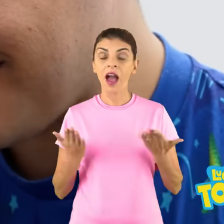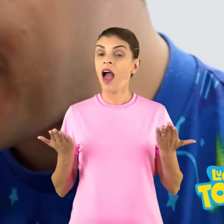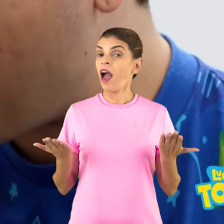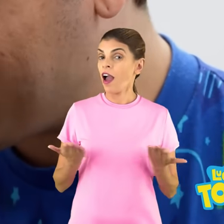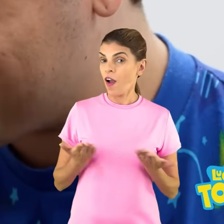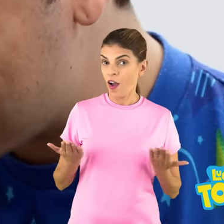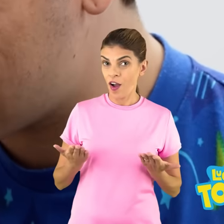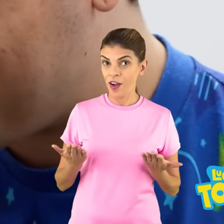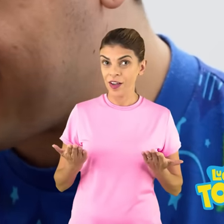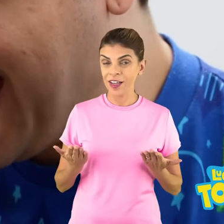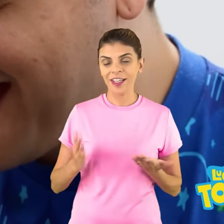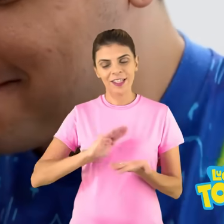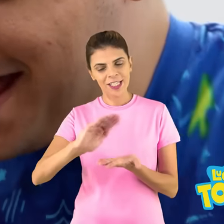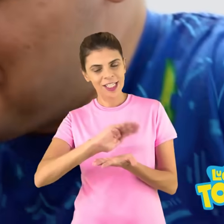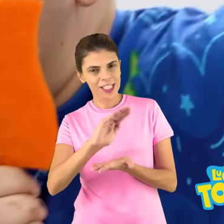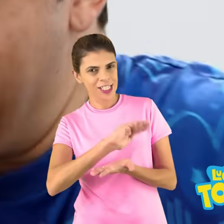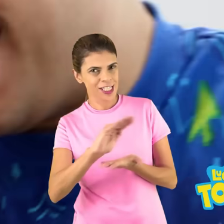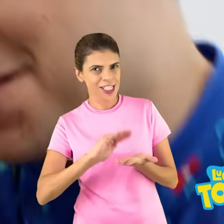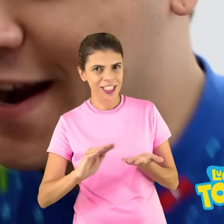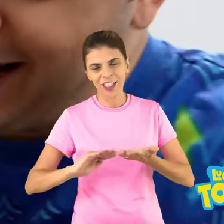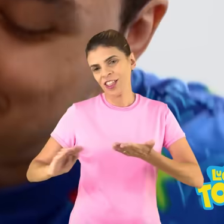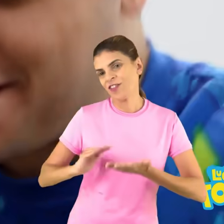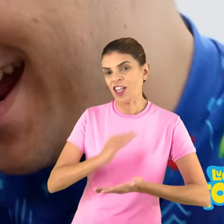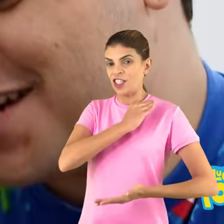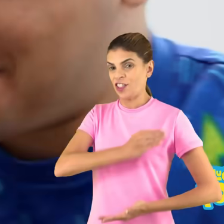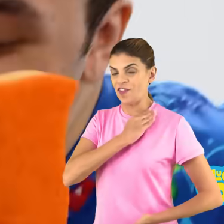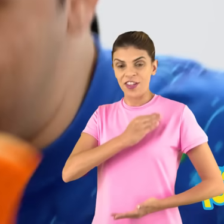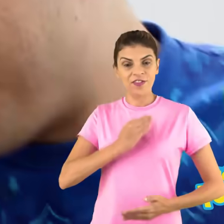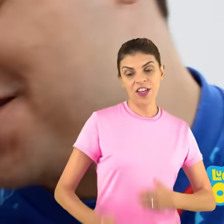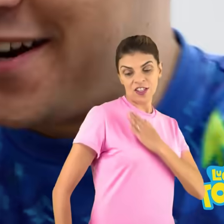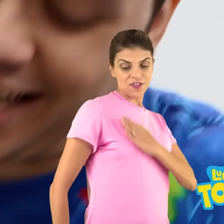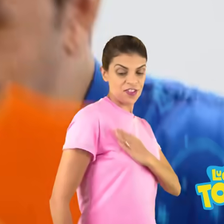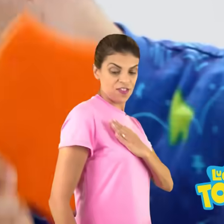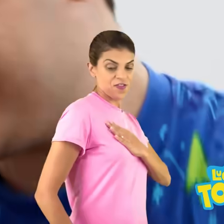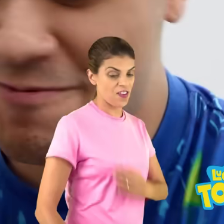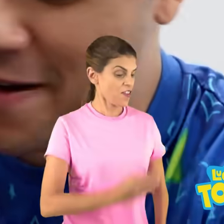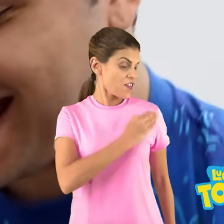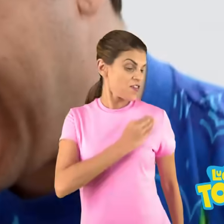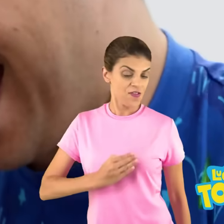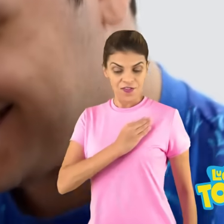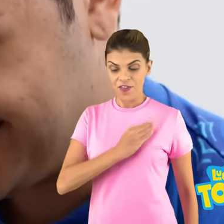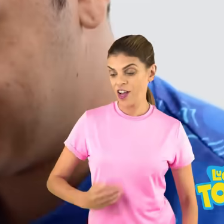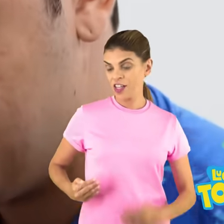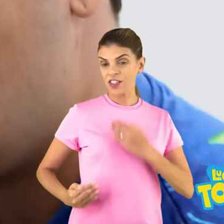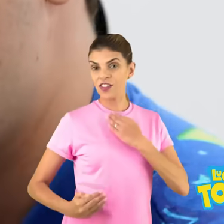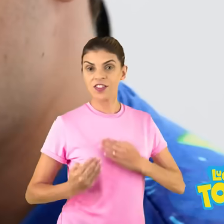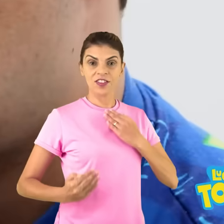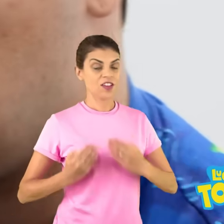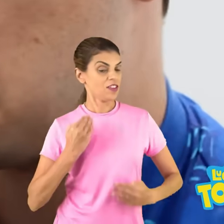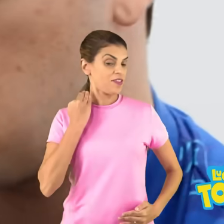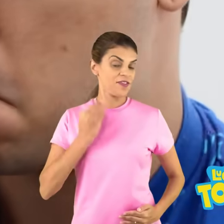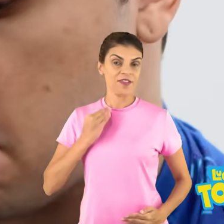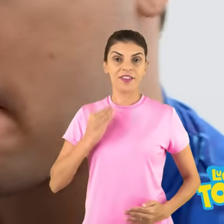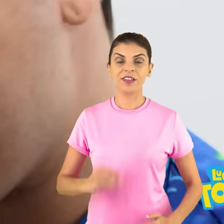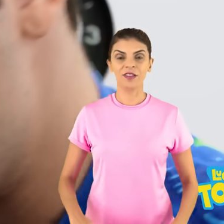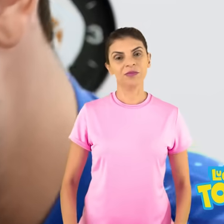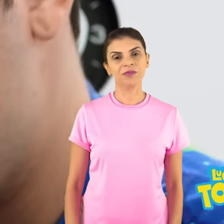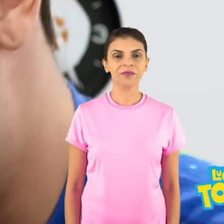Agora é hora de esfregar. Esfrega, esfrega, esfrega, esfrega. Vai esfregando sem parar.